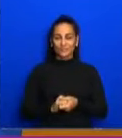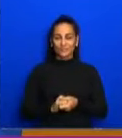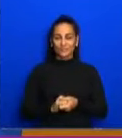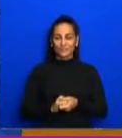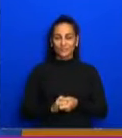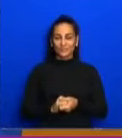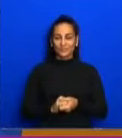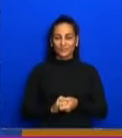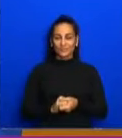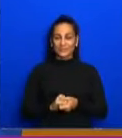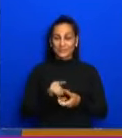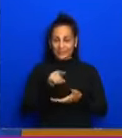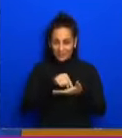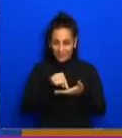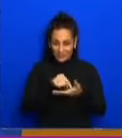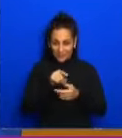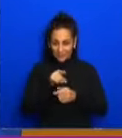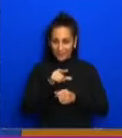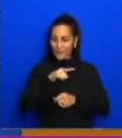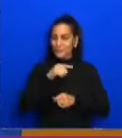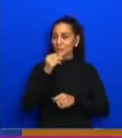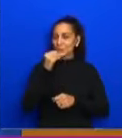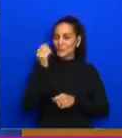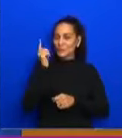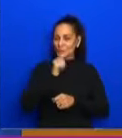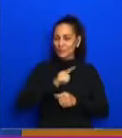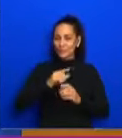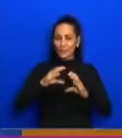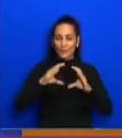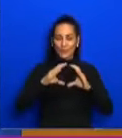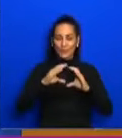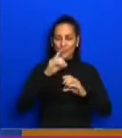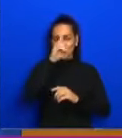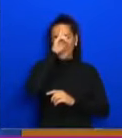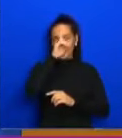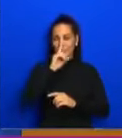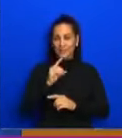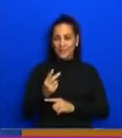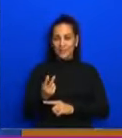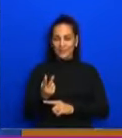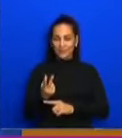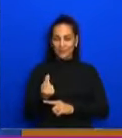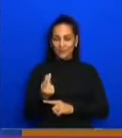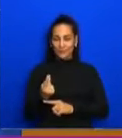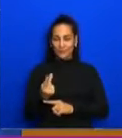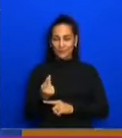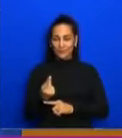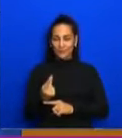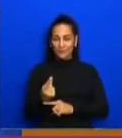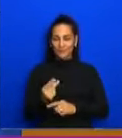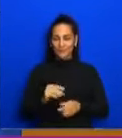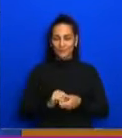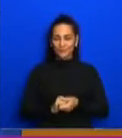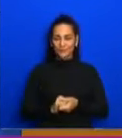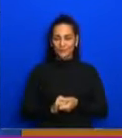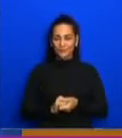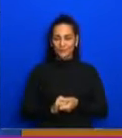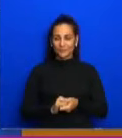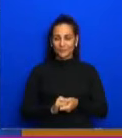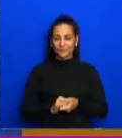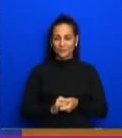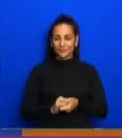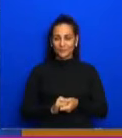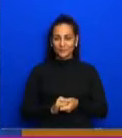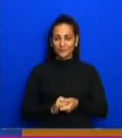13. E aí, tá marcando? Você ainda tem chances. Bola amarela número 12,